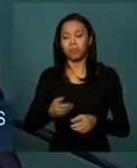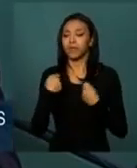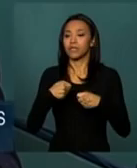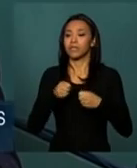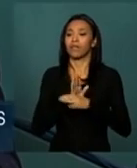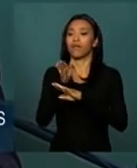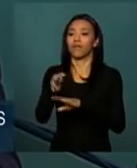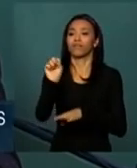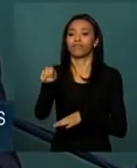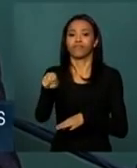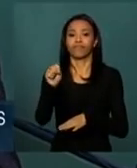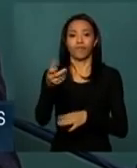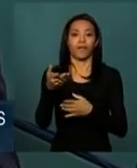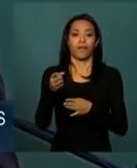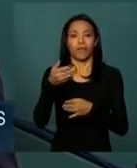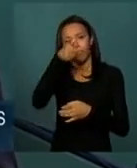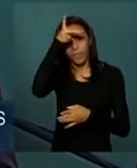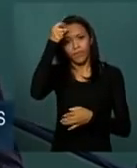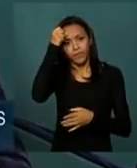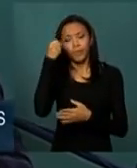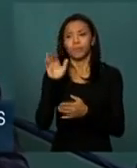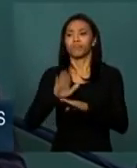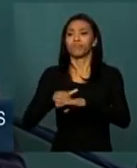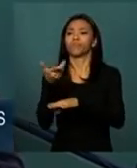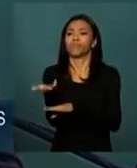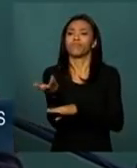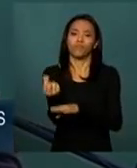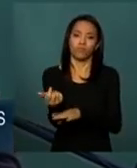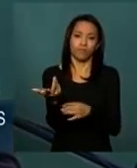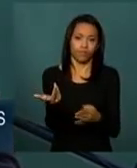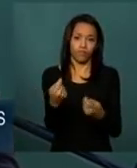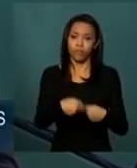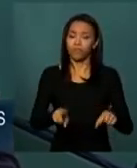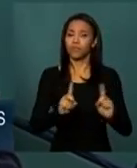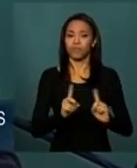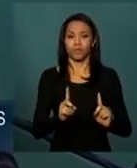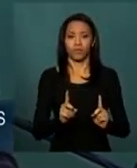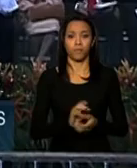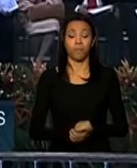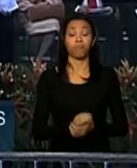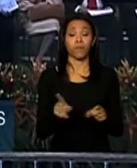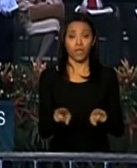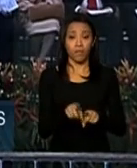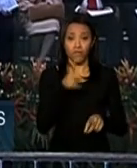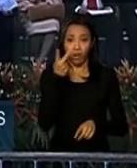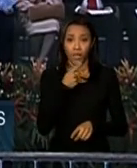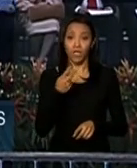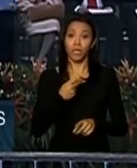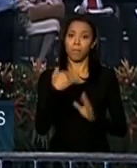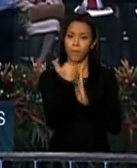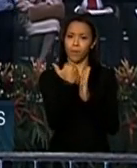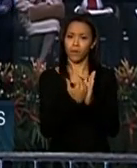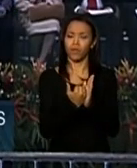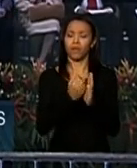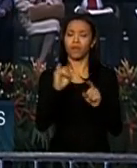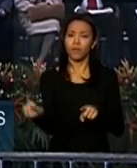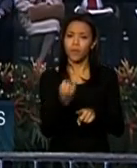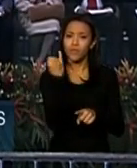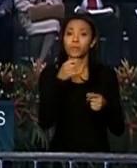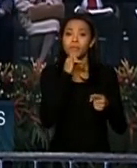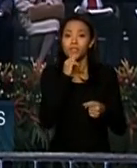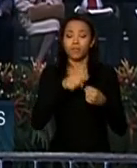para solicitar algumas reivindicações. Dizer, senhora presidenta, que programas importantes como o